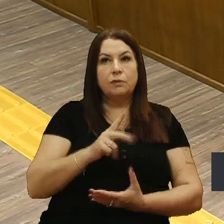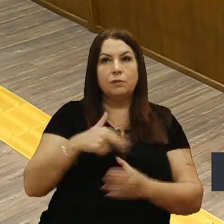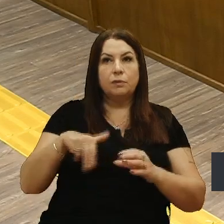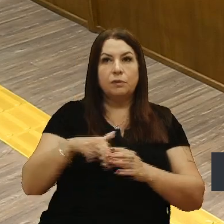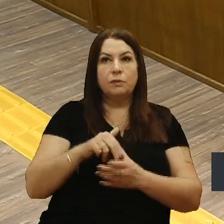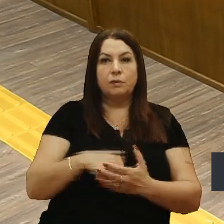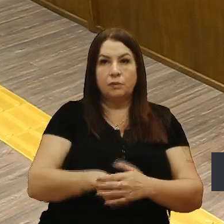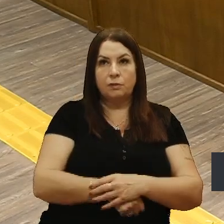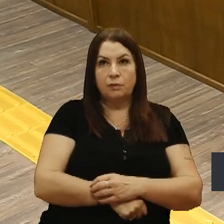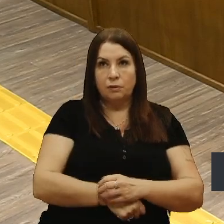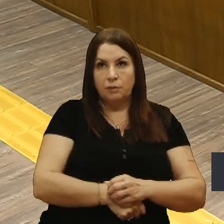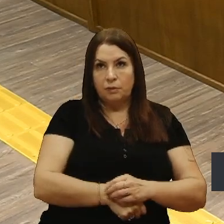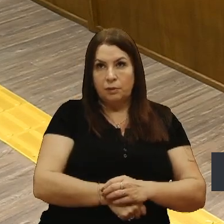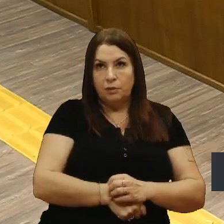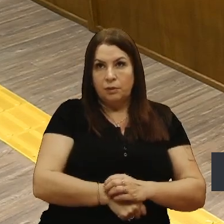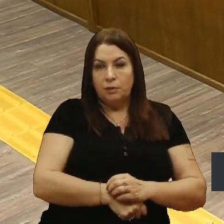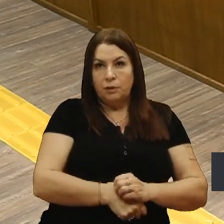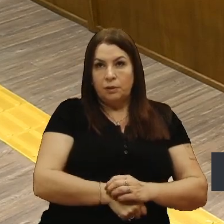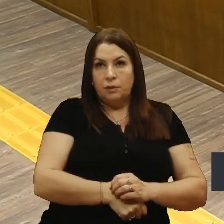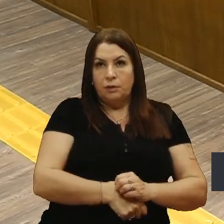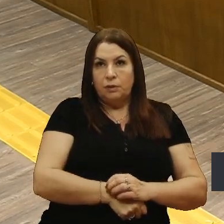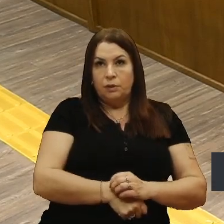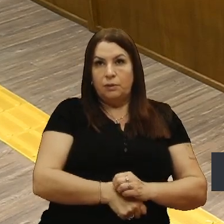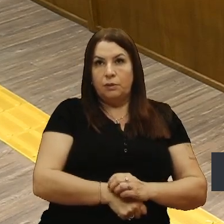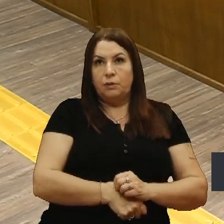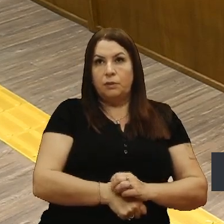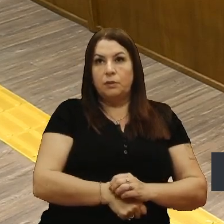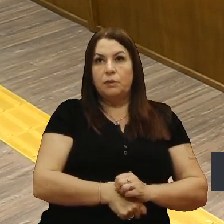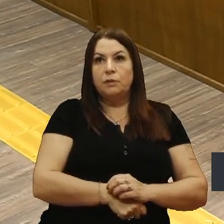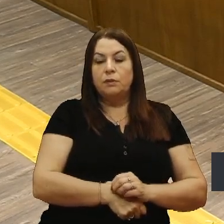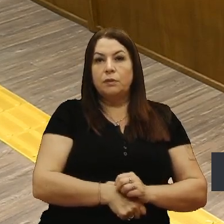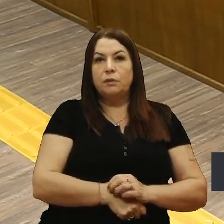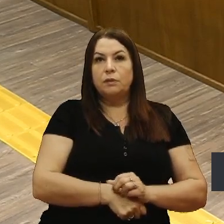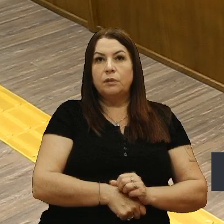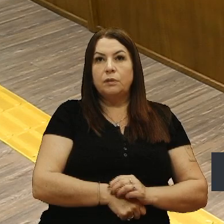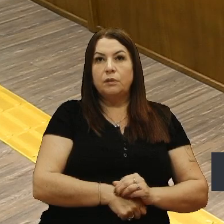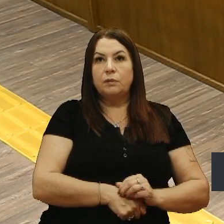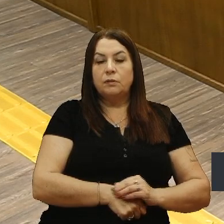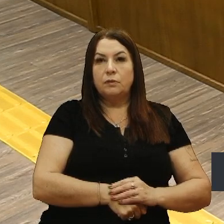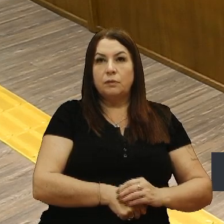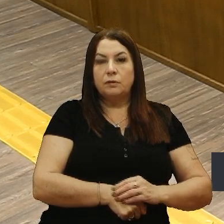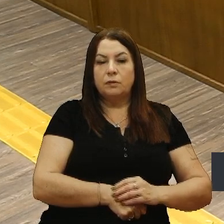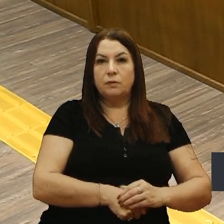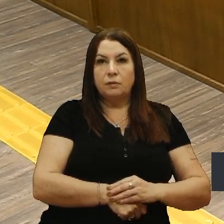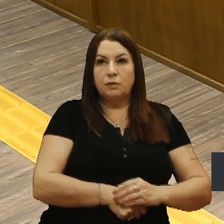Assunto da tribuna. Está com a palavra, vereador.